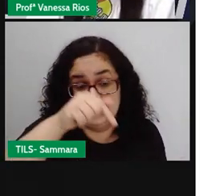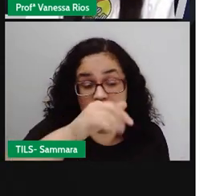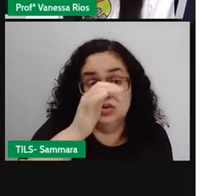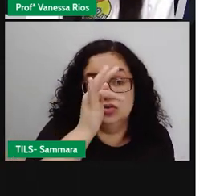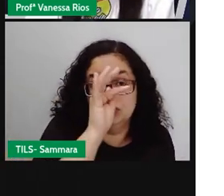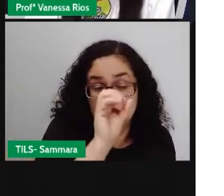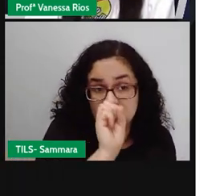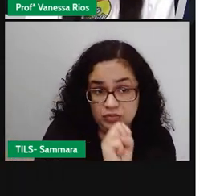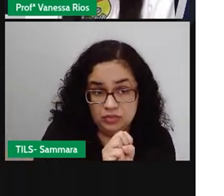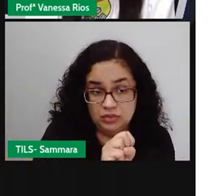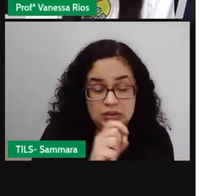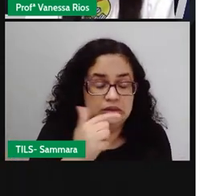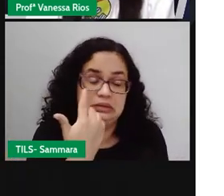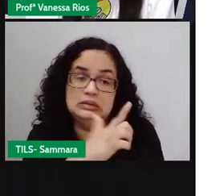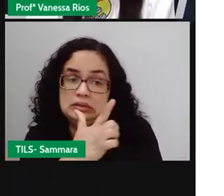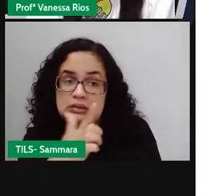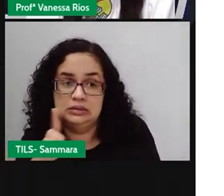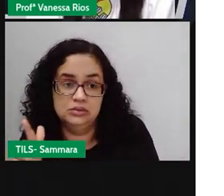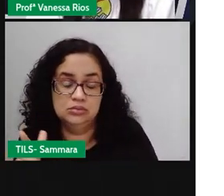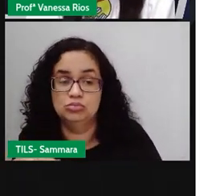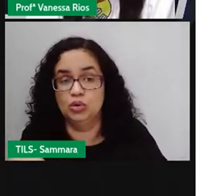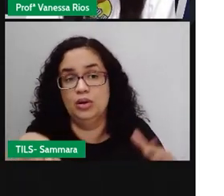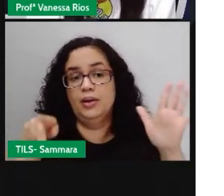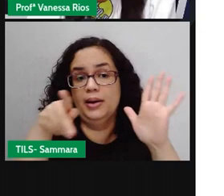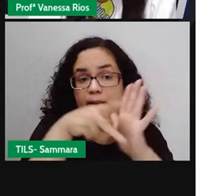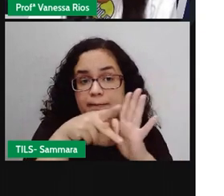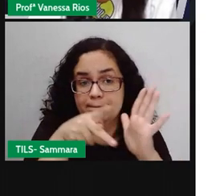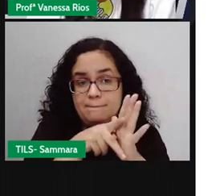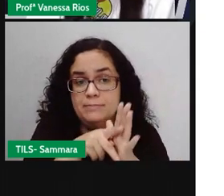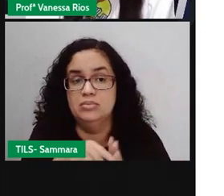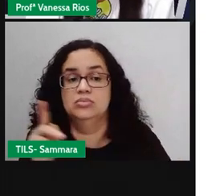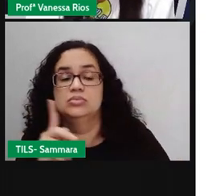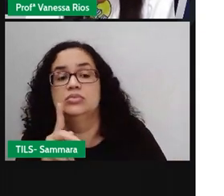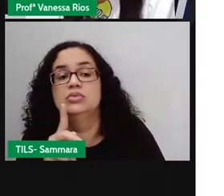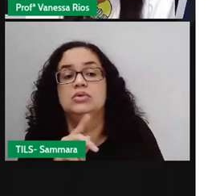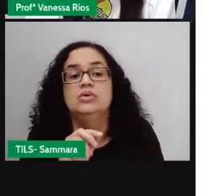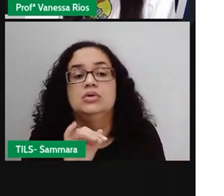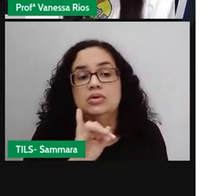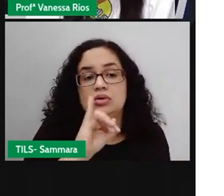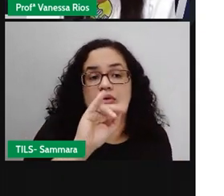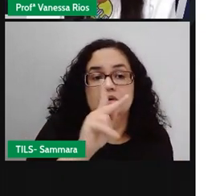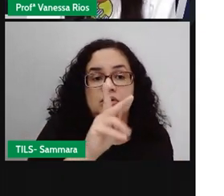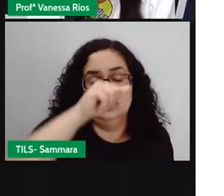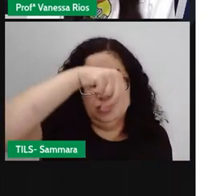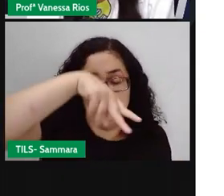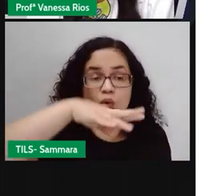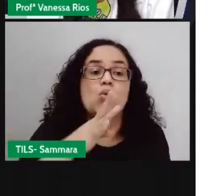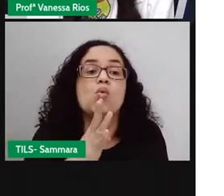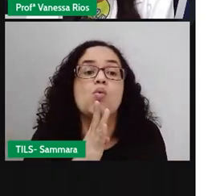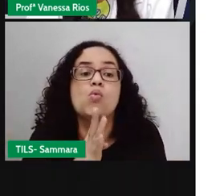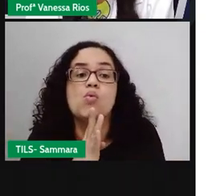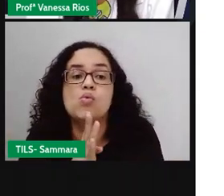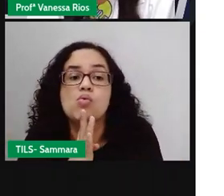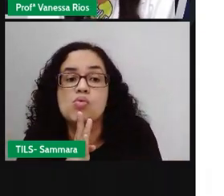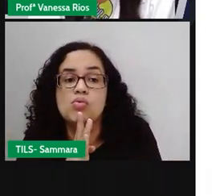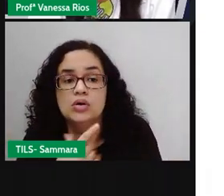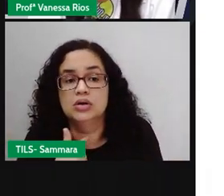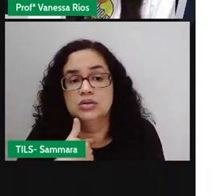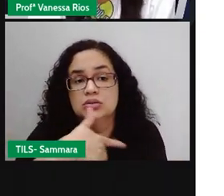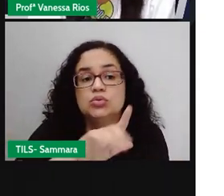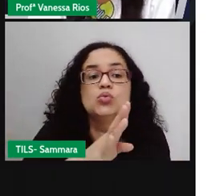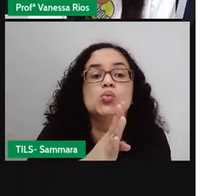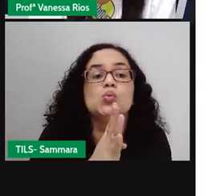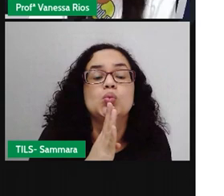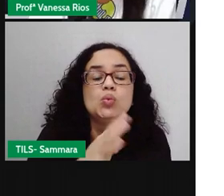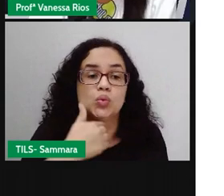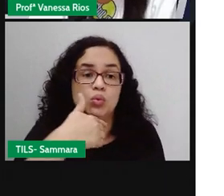Santana, não tem propriamente nenhum desses patrimônios reconhecidos pelo IPHAN. Existem